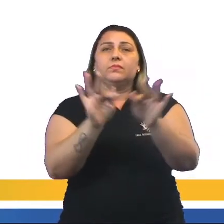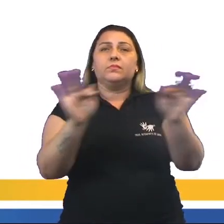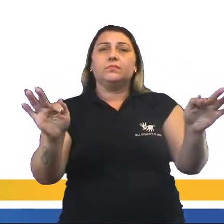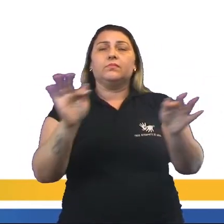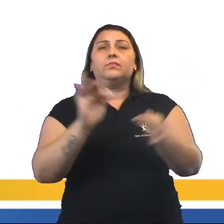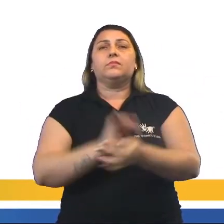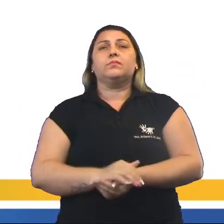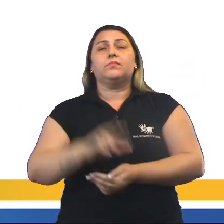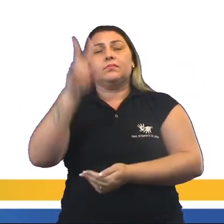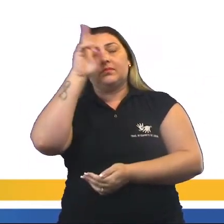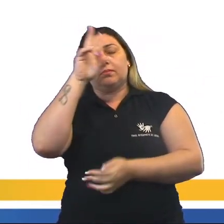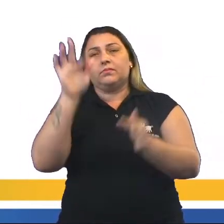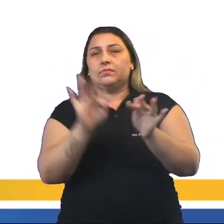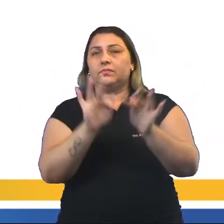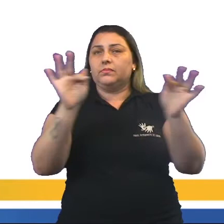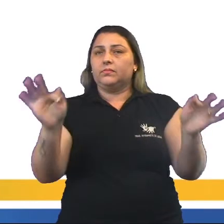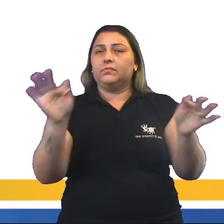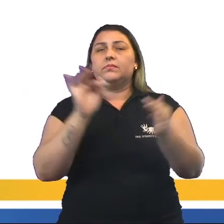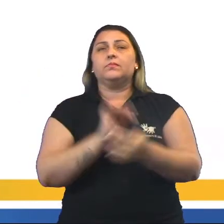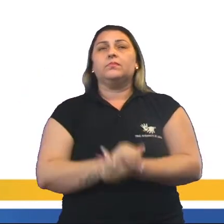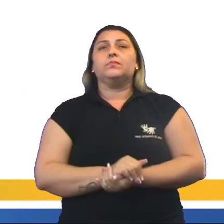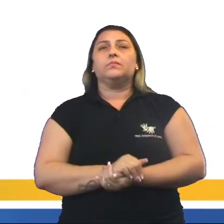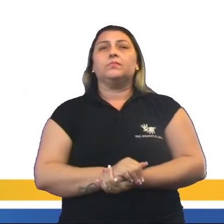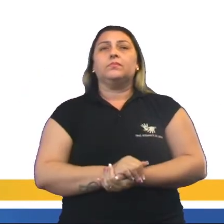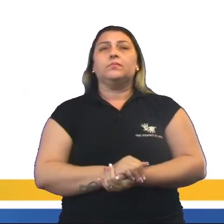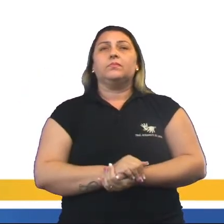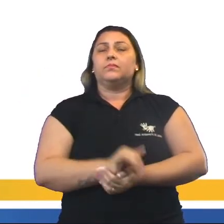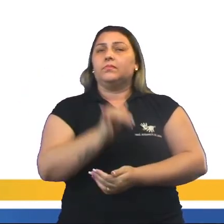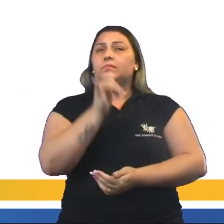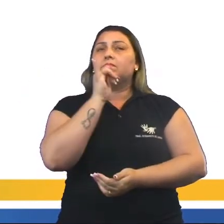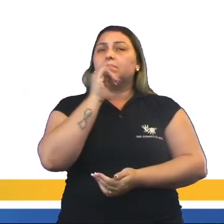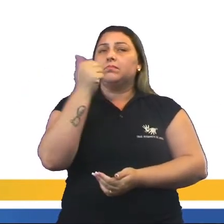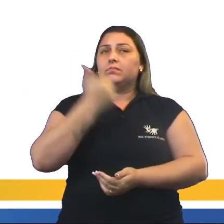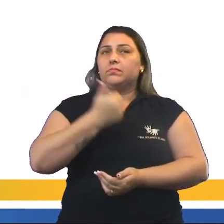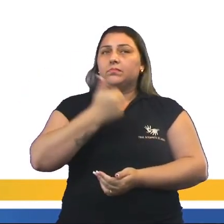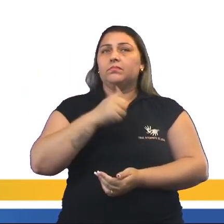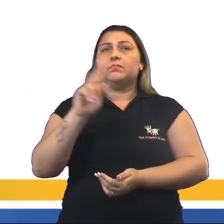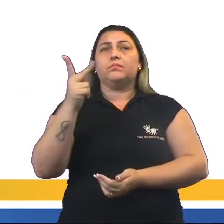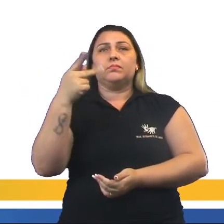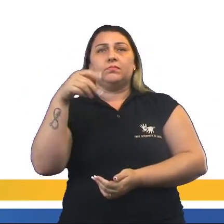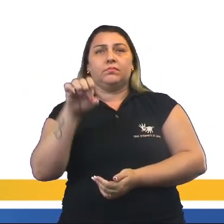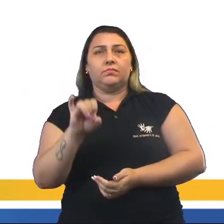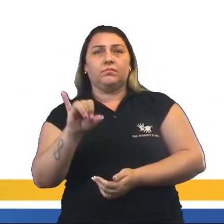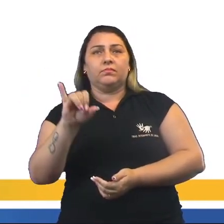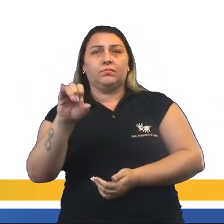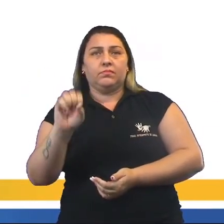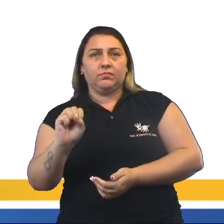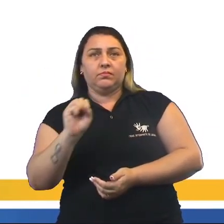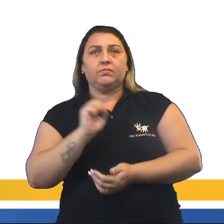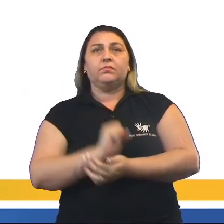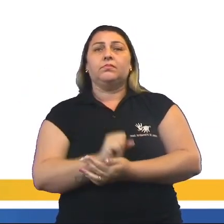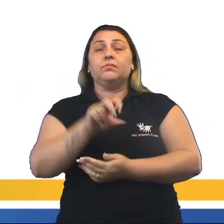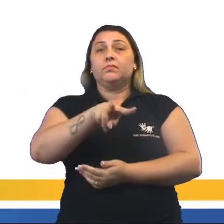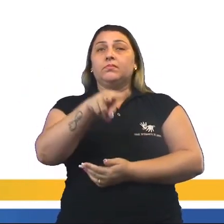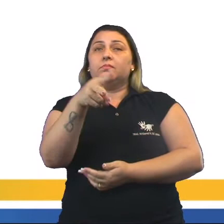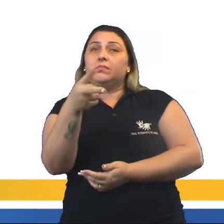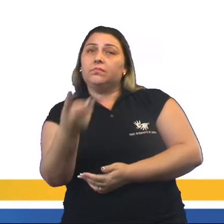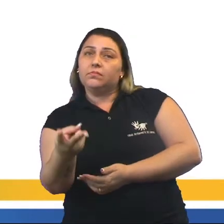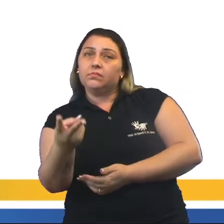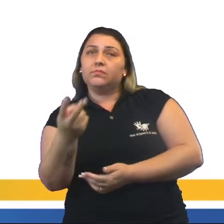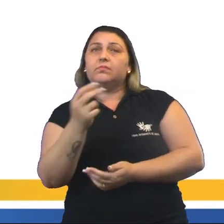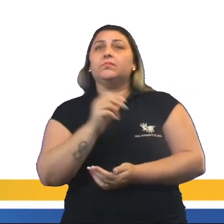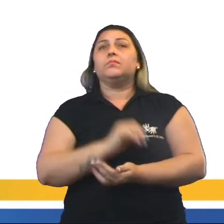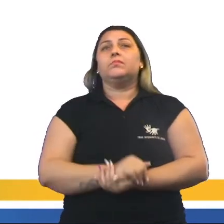frase. Lembra que numa frase afirmativa, como é o primeiro exemplo aí, he is studying English. Ele